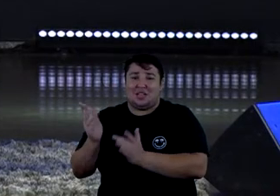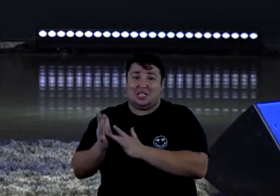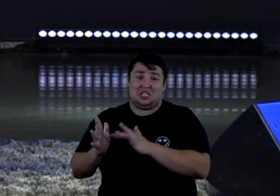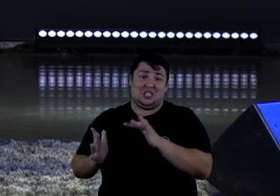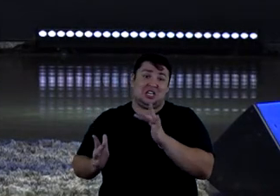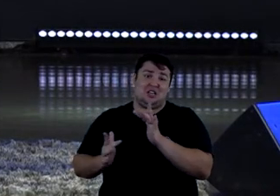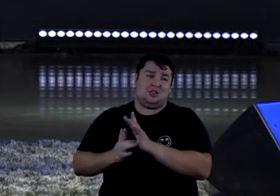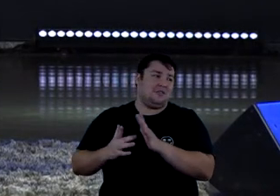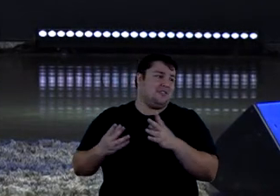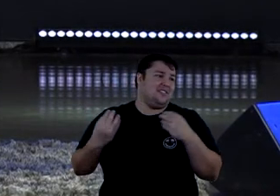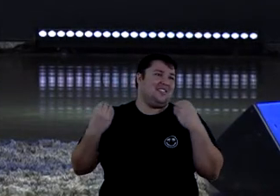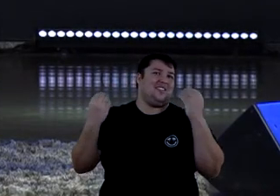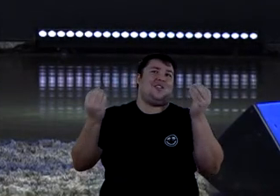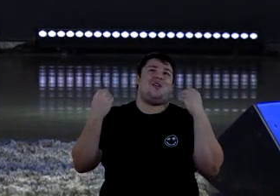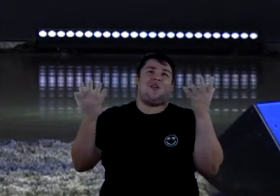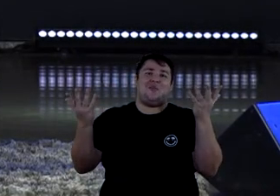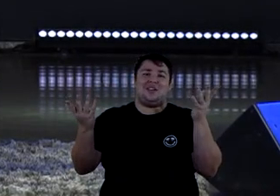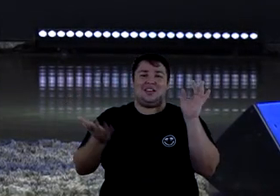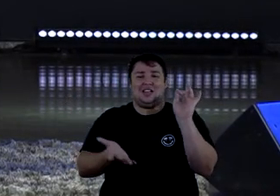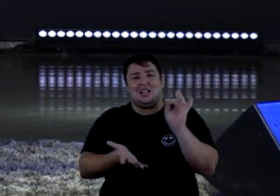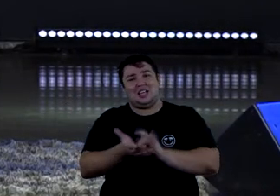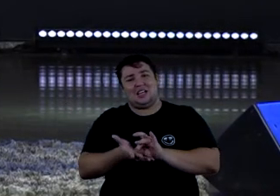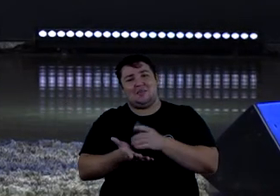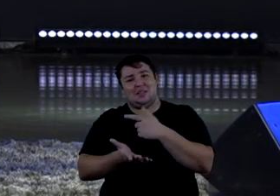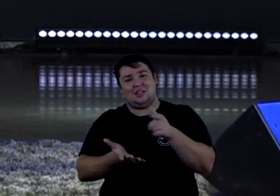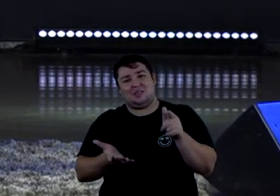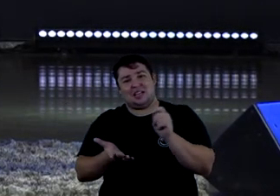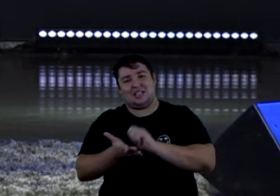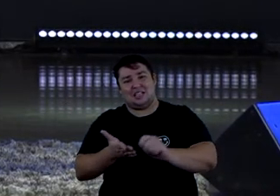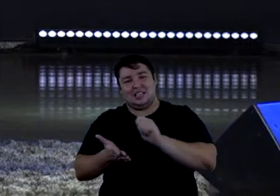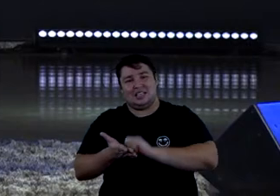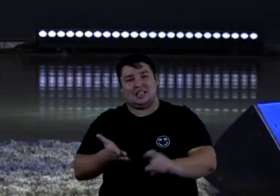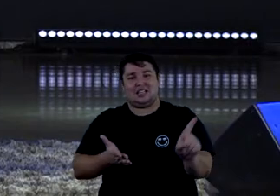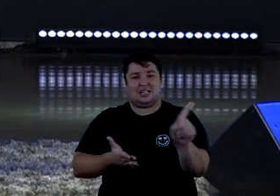Jesus! Falei, realmente, não está escrito não